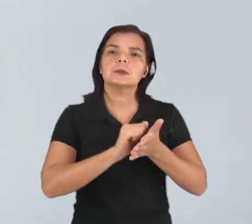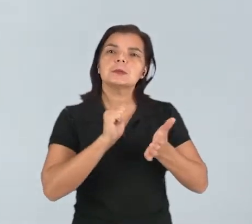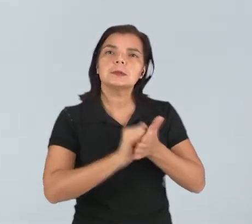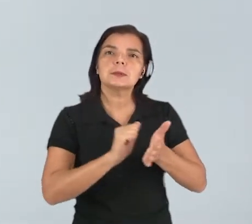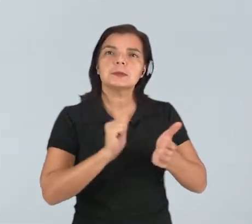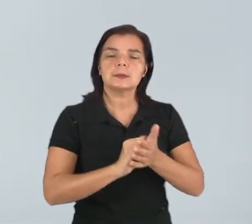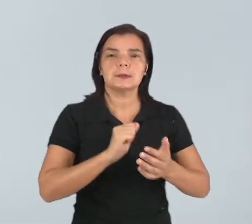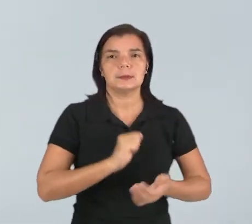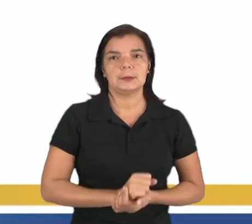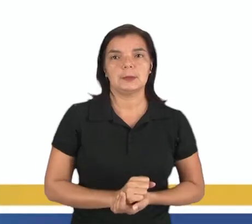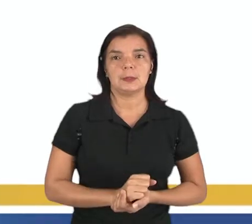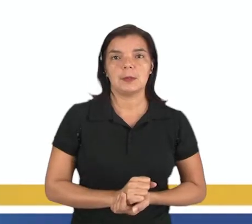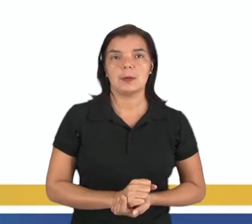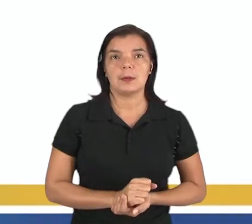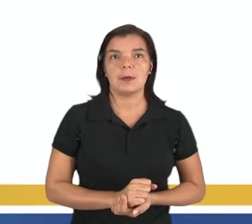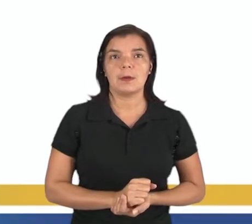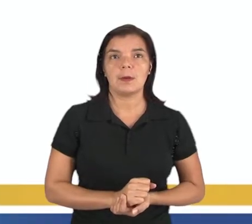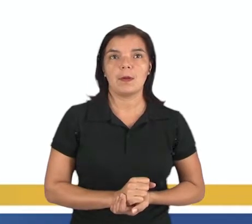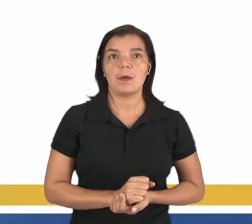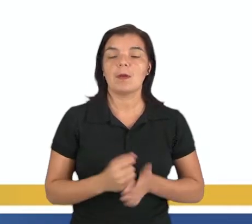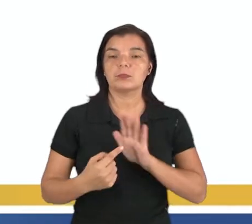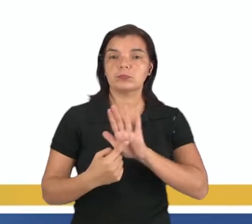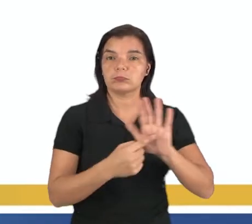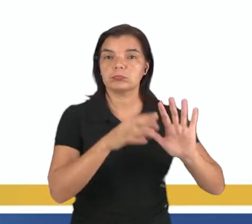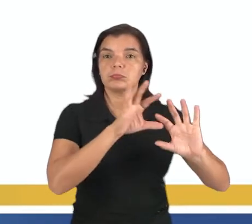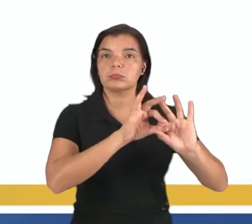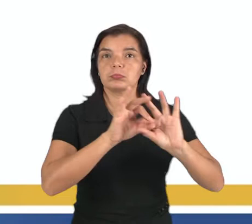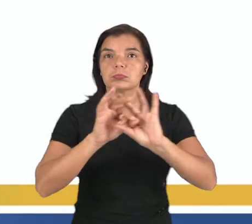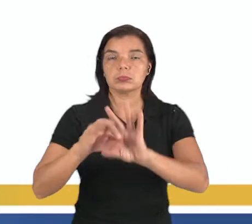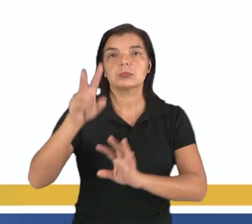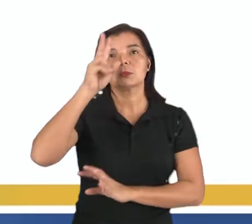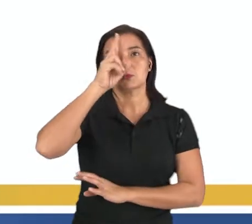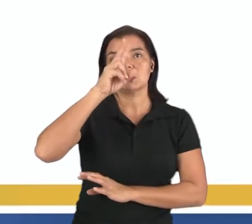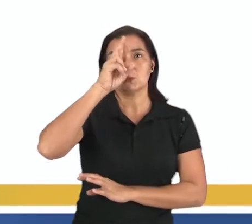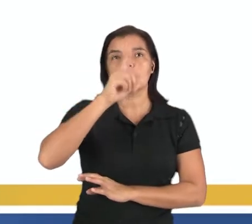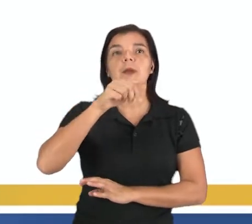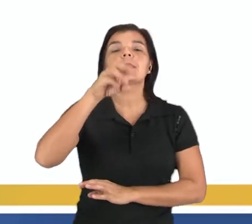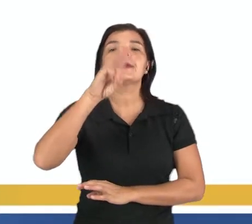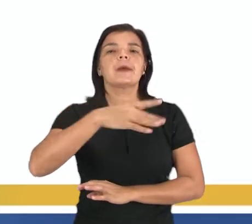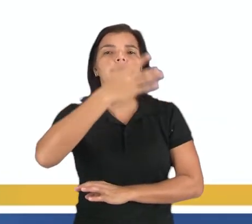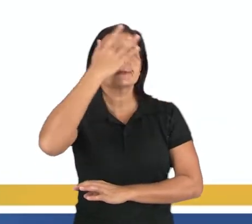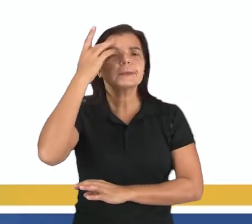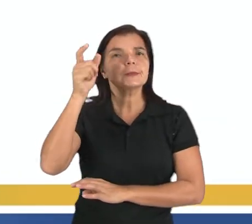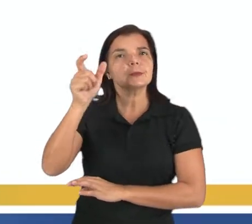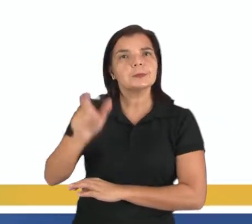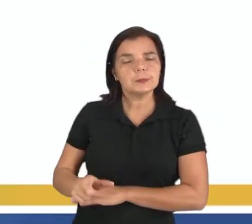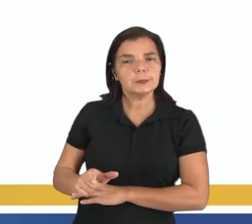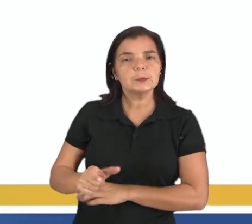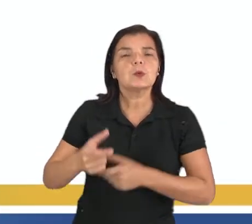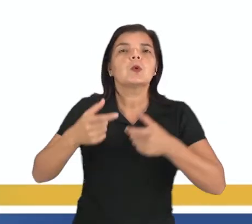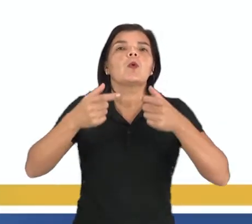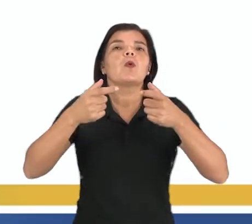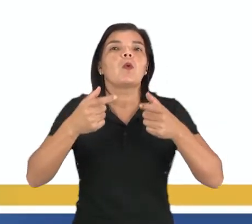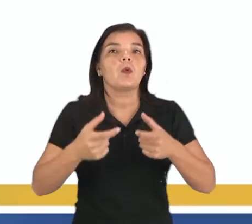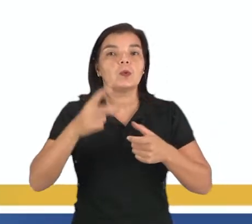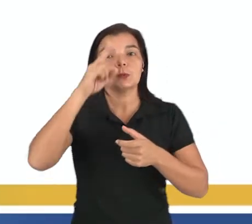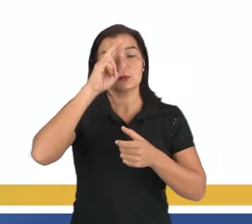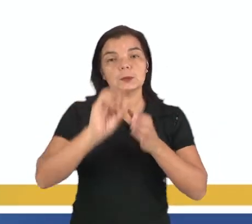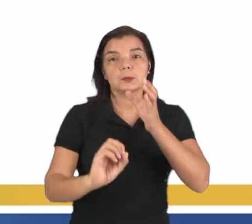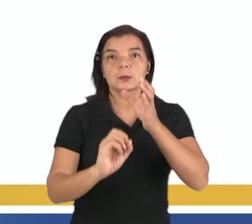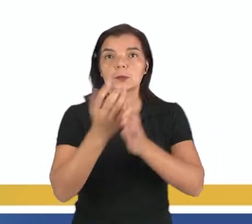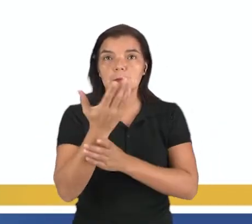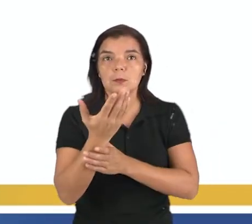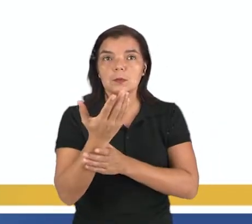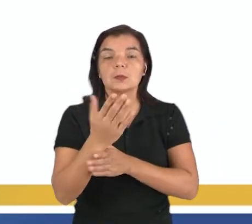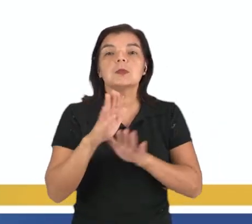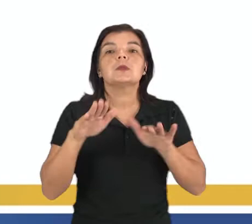escrever? Apresente a contextualização de sua história. Quem são os personagens? Onde a história